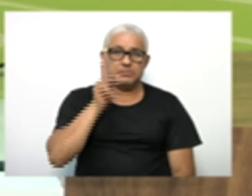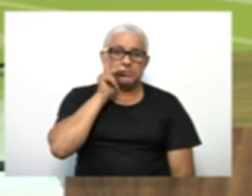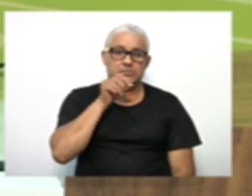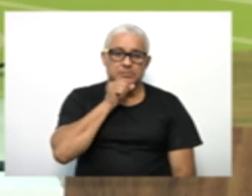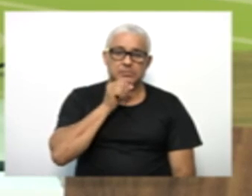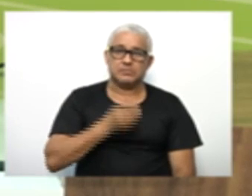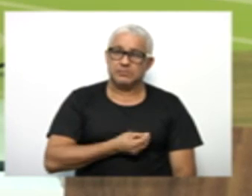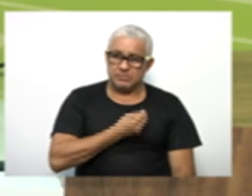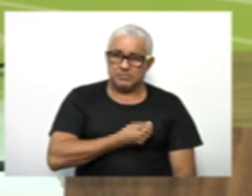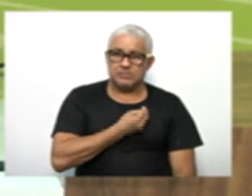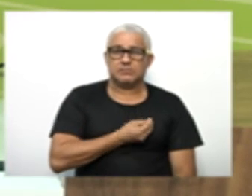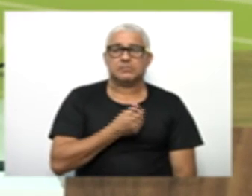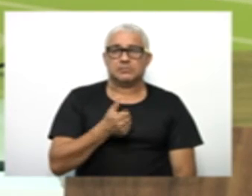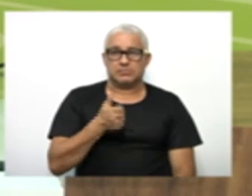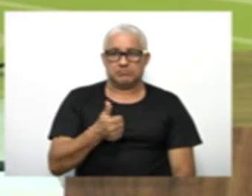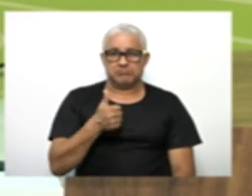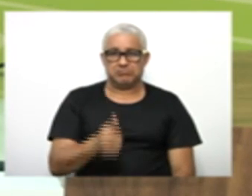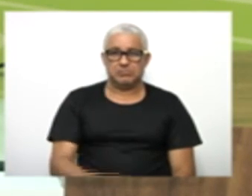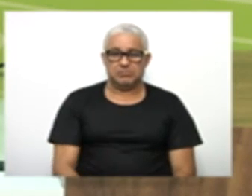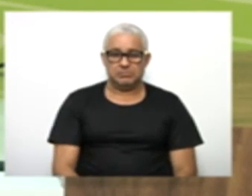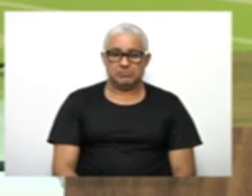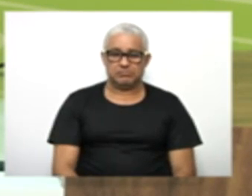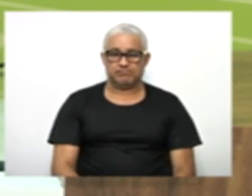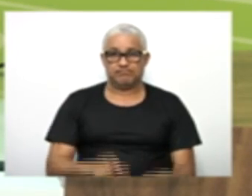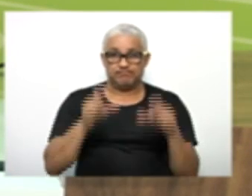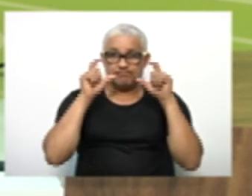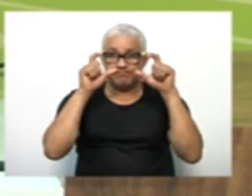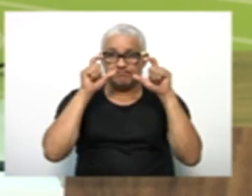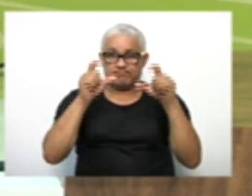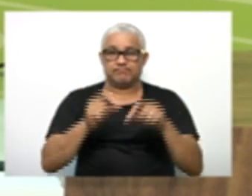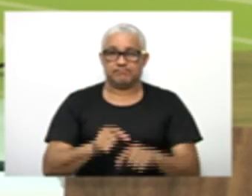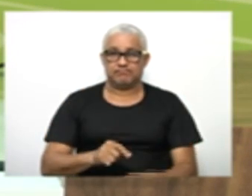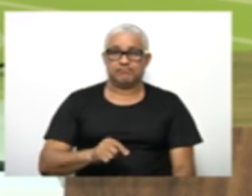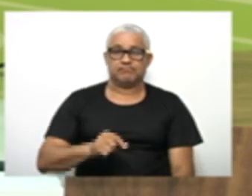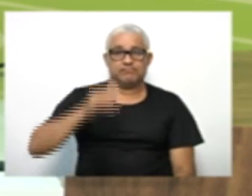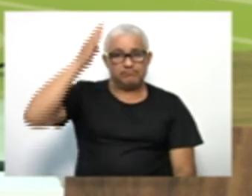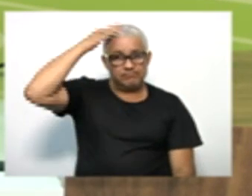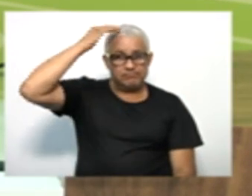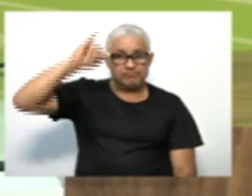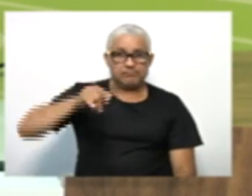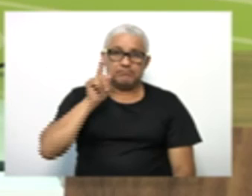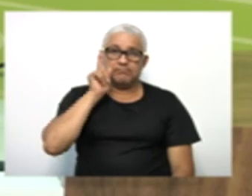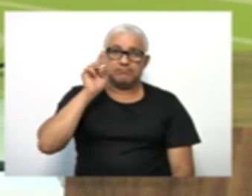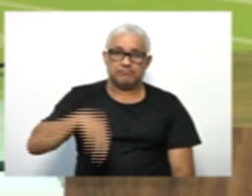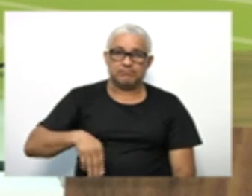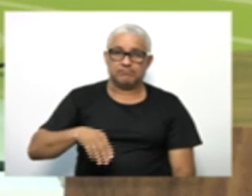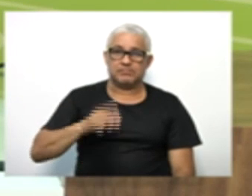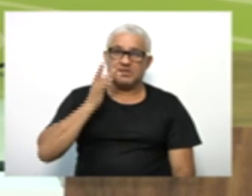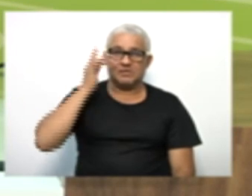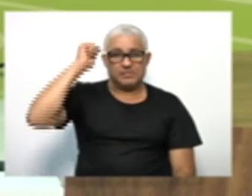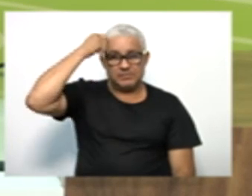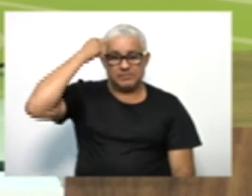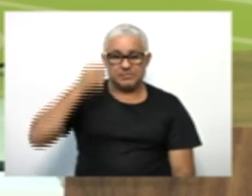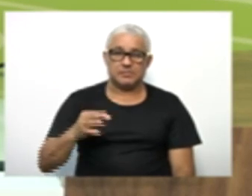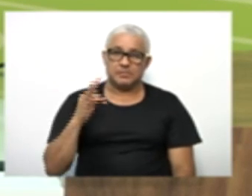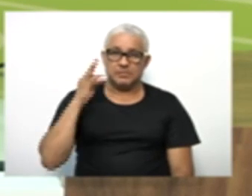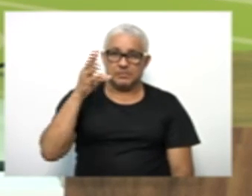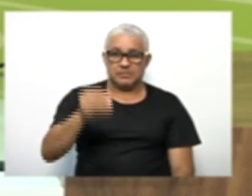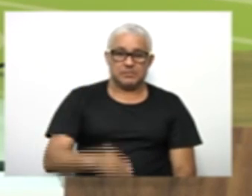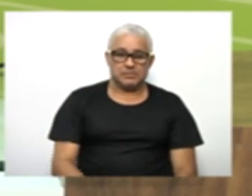sempre presente, sempre atentos. Ji-Paraná, Guajará-Mirim, Ouro Preto, todos aqui, professor,